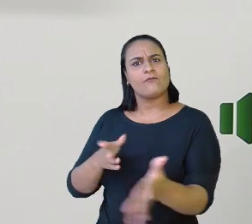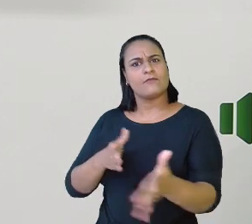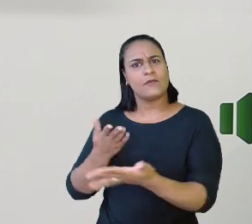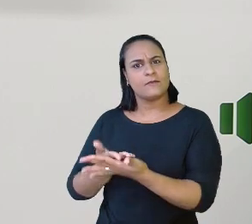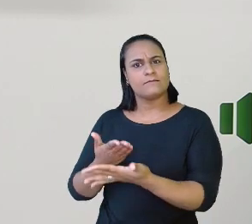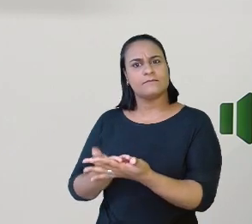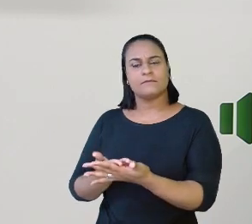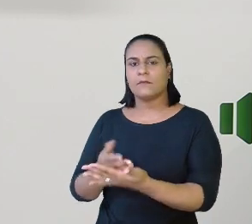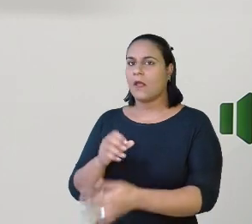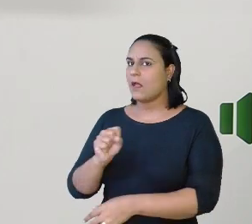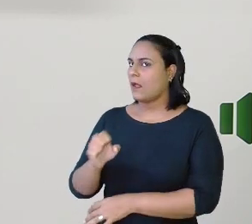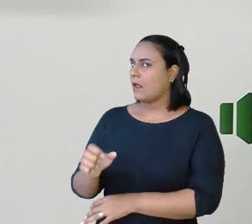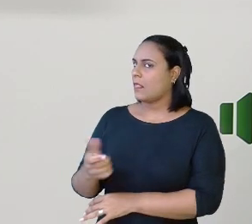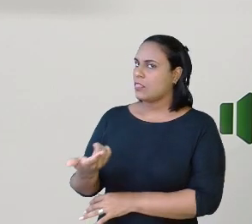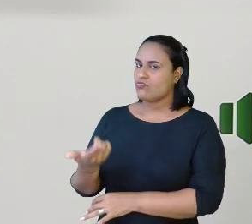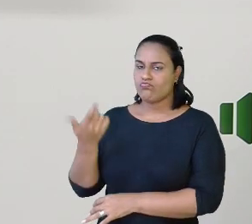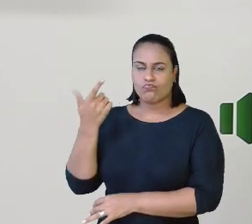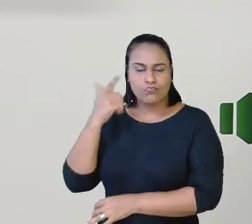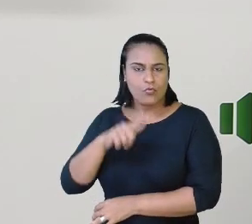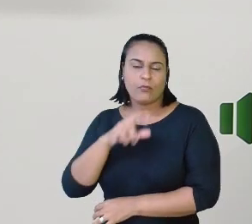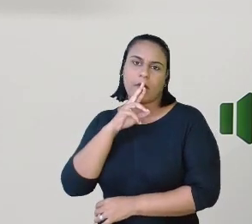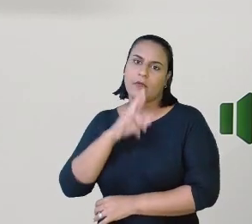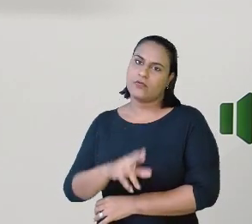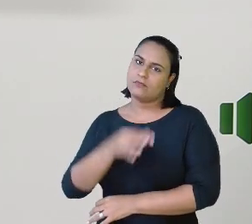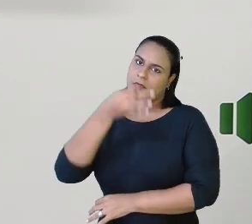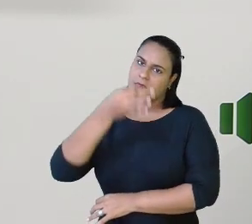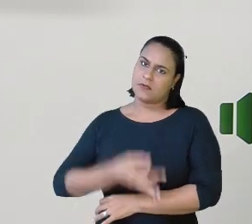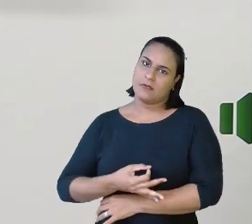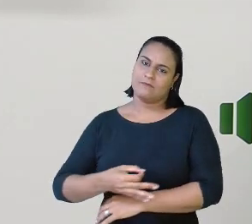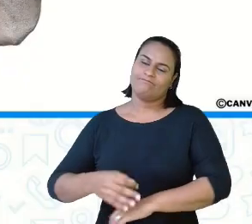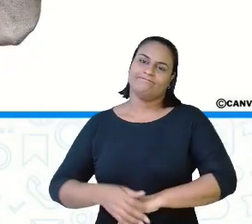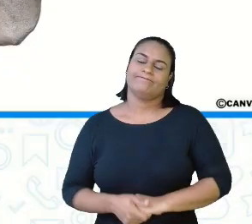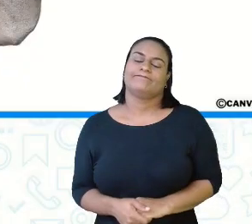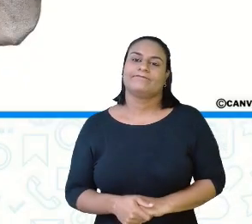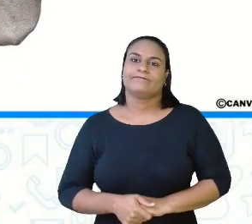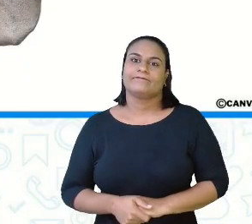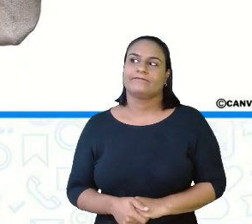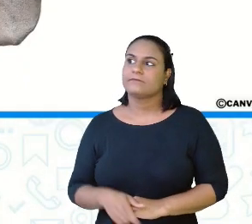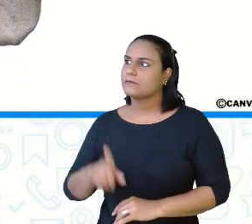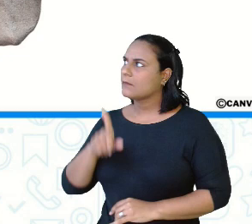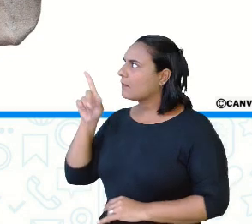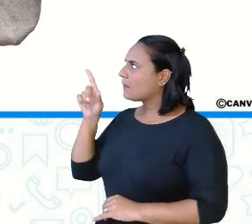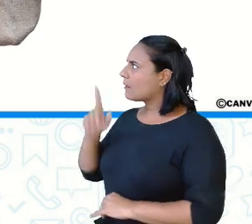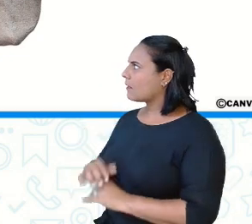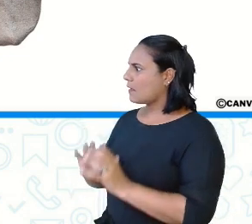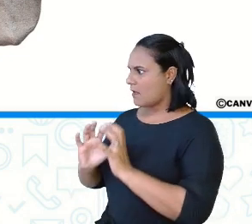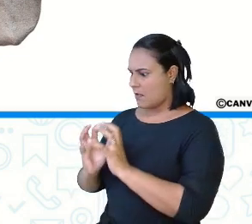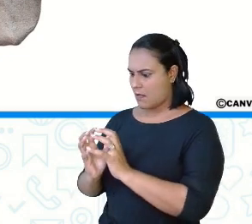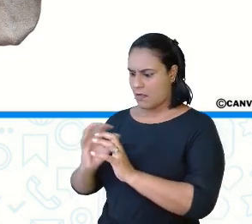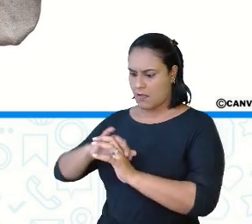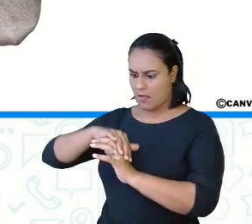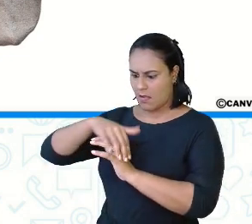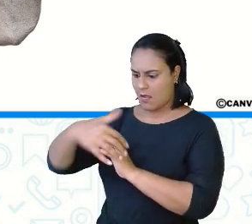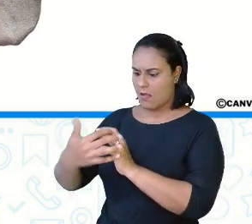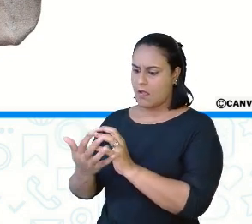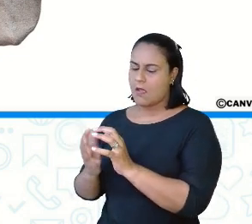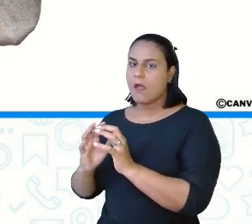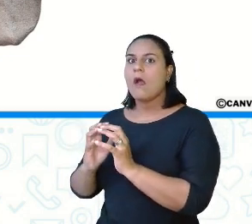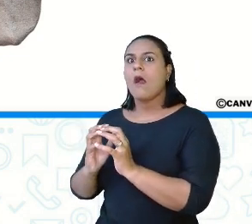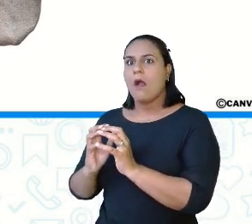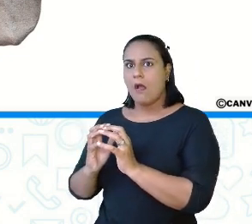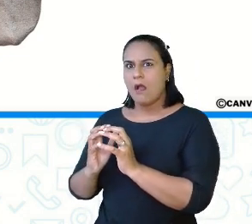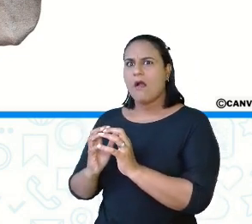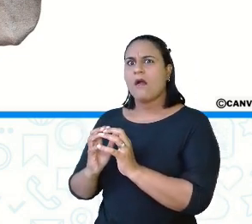Pois é, senão não vai conseguir responder. Olha, o crânio é a estrutura mais complexa do